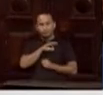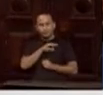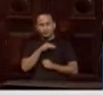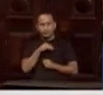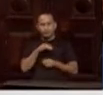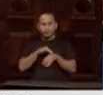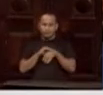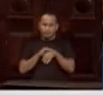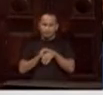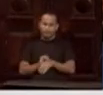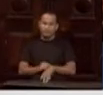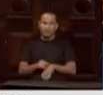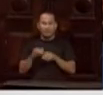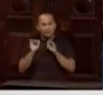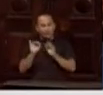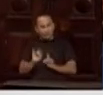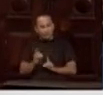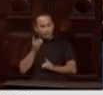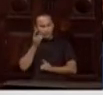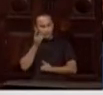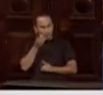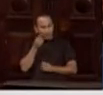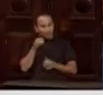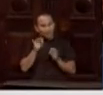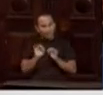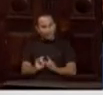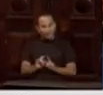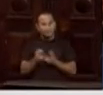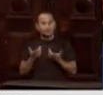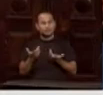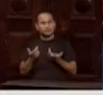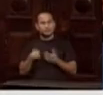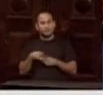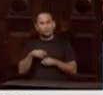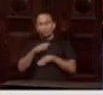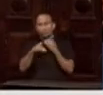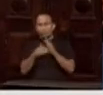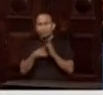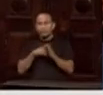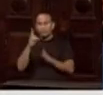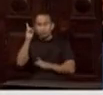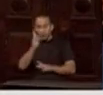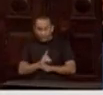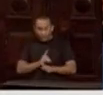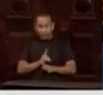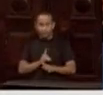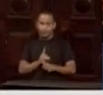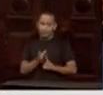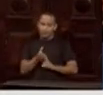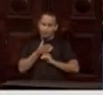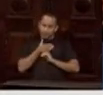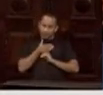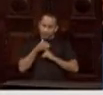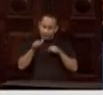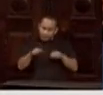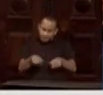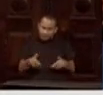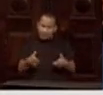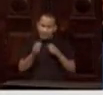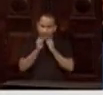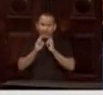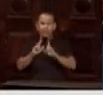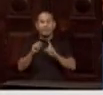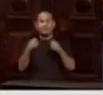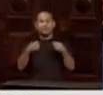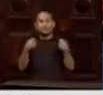feliz nas suas palavras em dizer que todos eles vão ter amplos direitos de defesa. E essa casa aqui é uma casa que